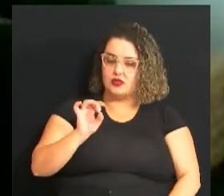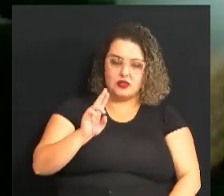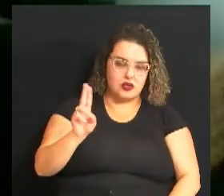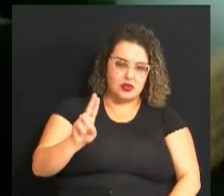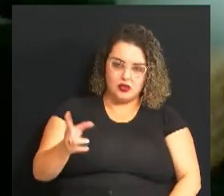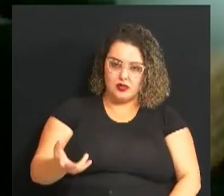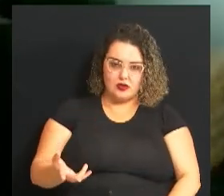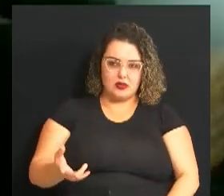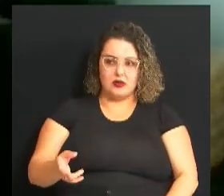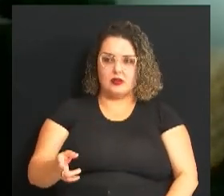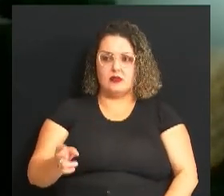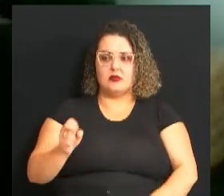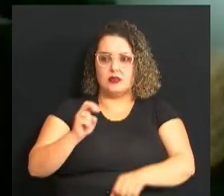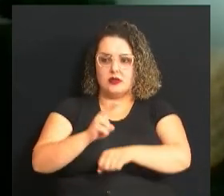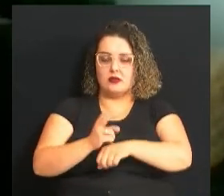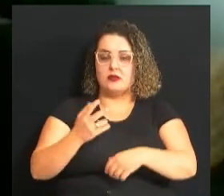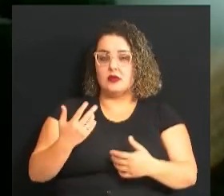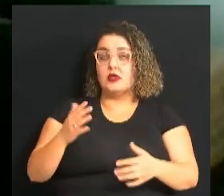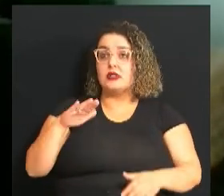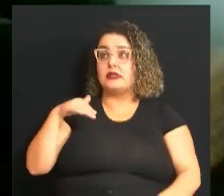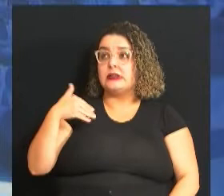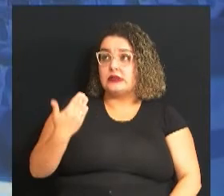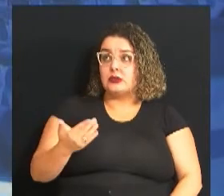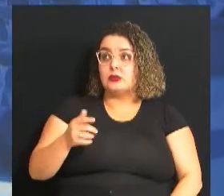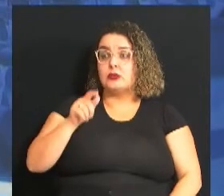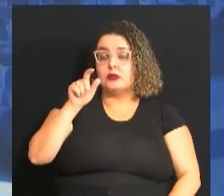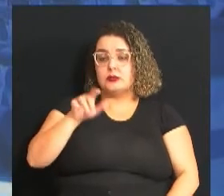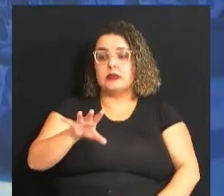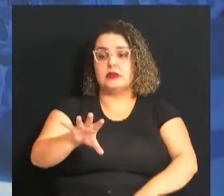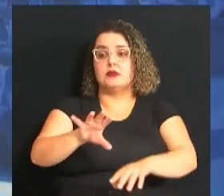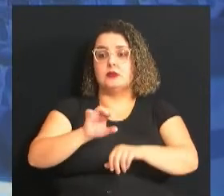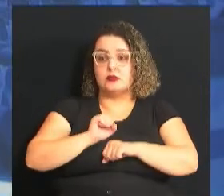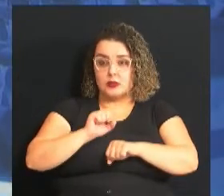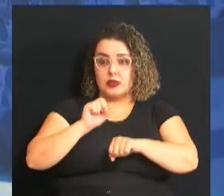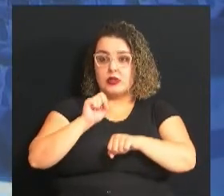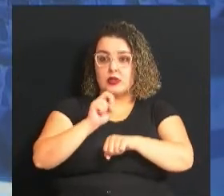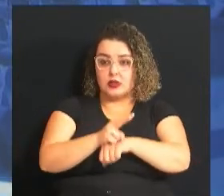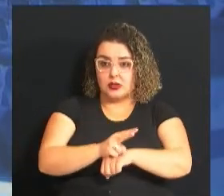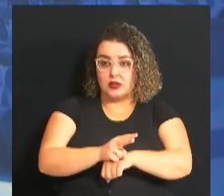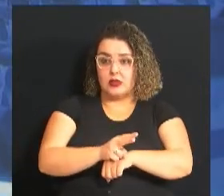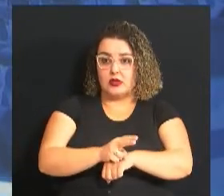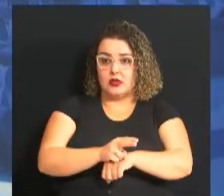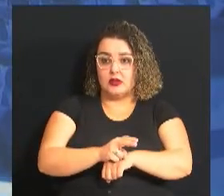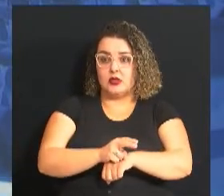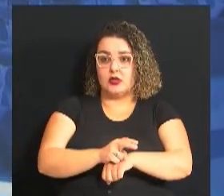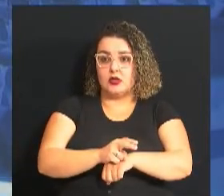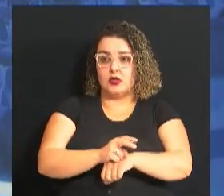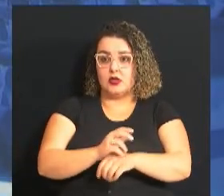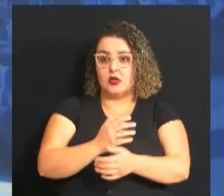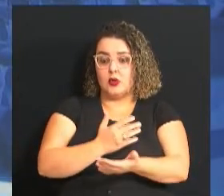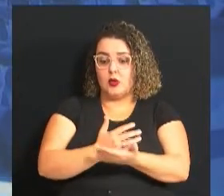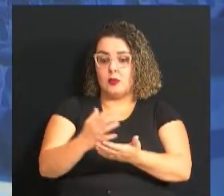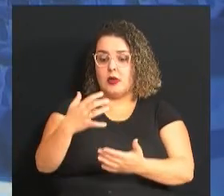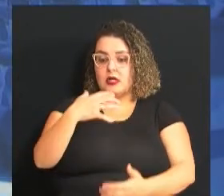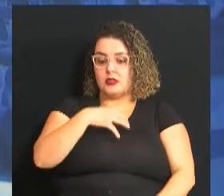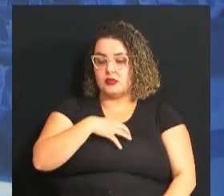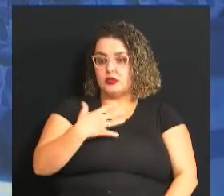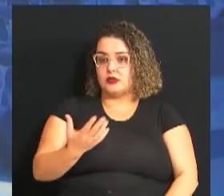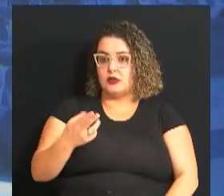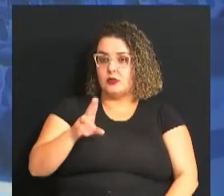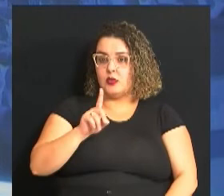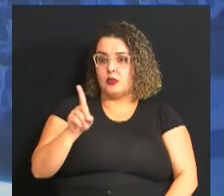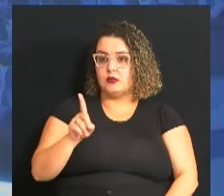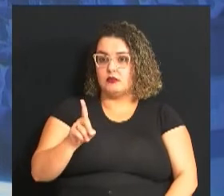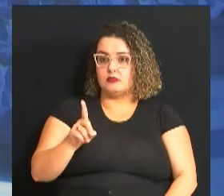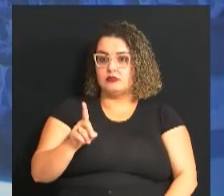do vírus mesmo. E quando a pessoa é infectada por esse vírus, logo aparecem os sintomas ou não? Ele pode ficar quietinho